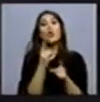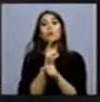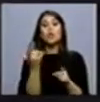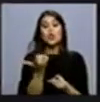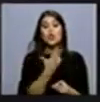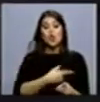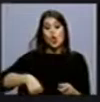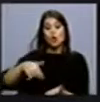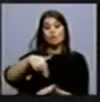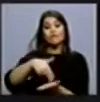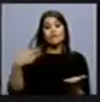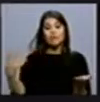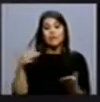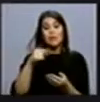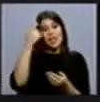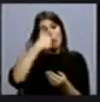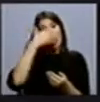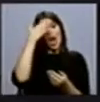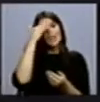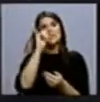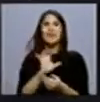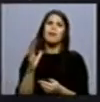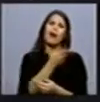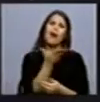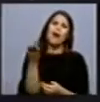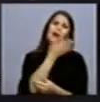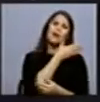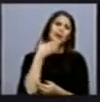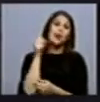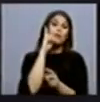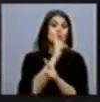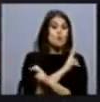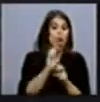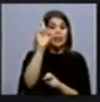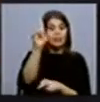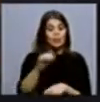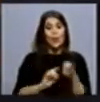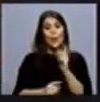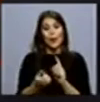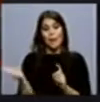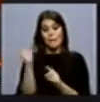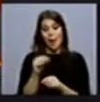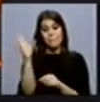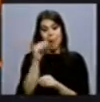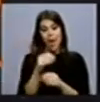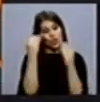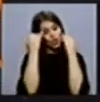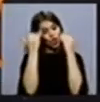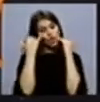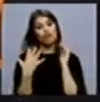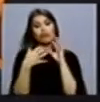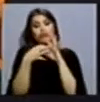estamos aqui. E acho que é uma imagem absolutamente extraordinária. Foram detectados também outros componentes